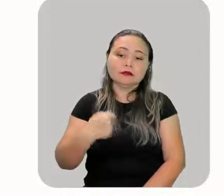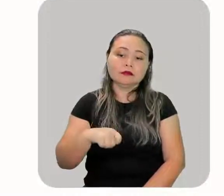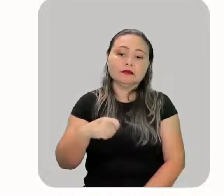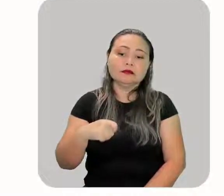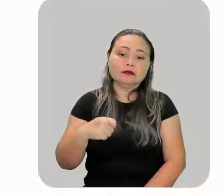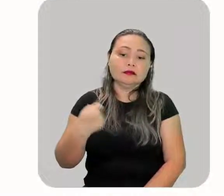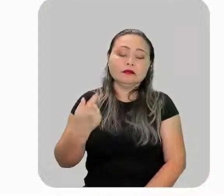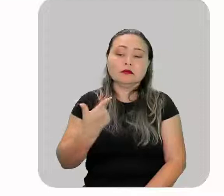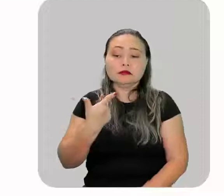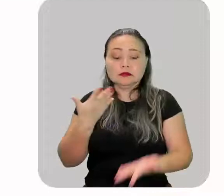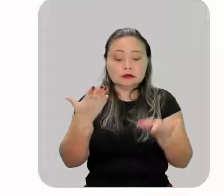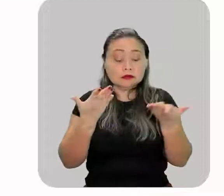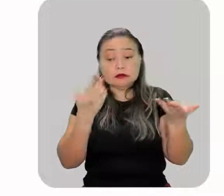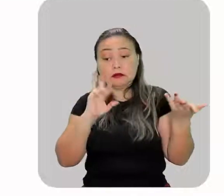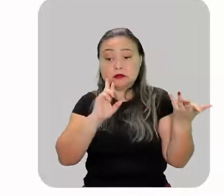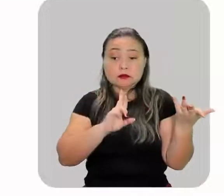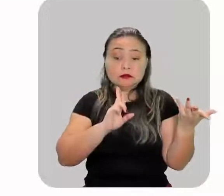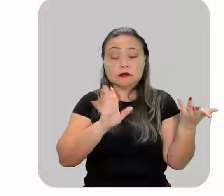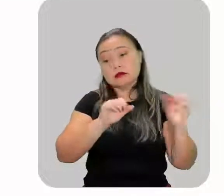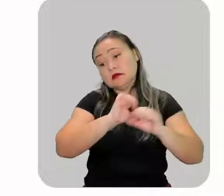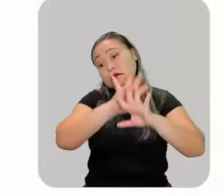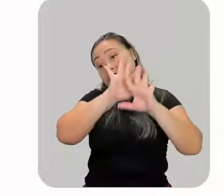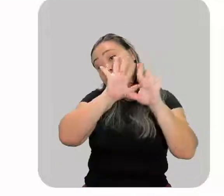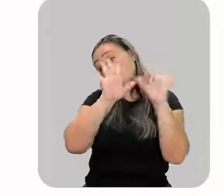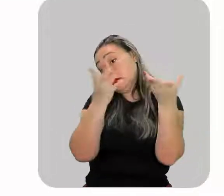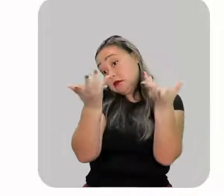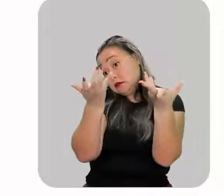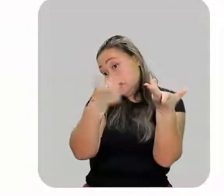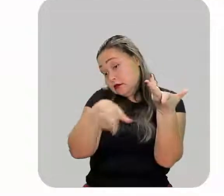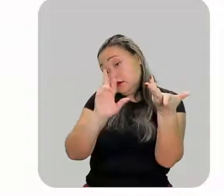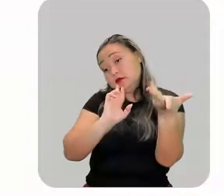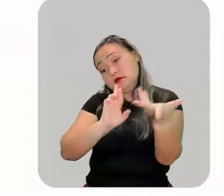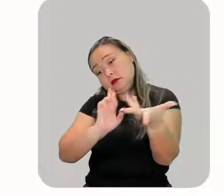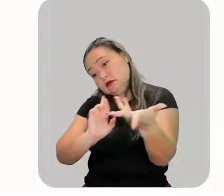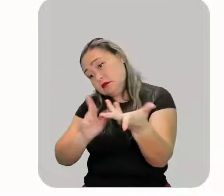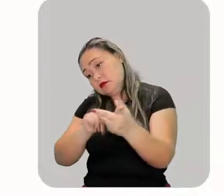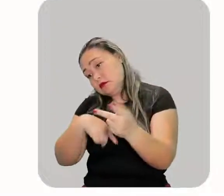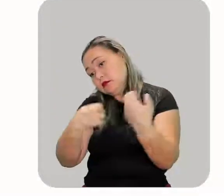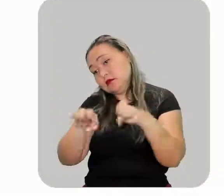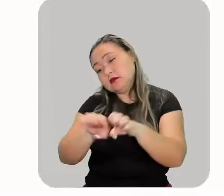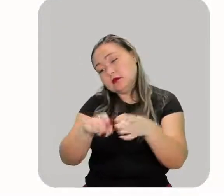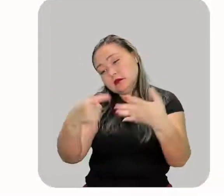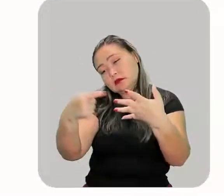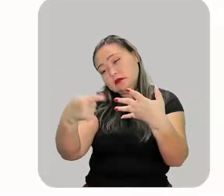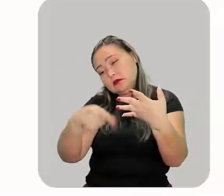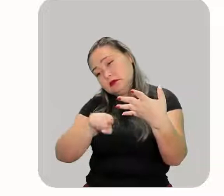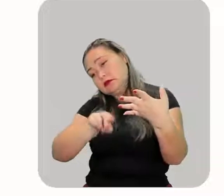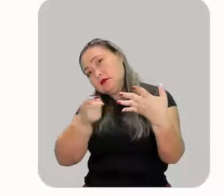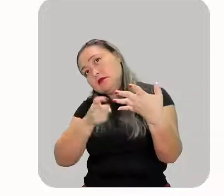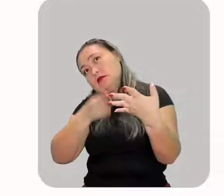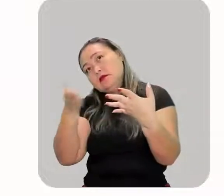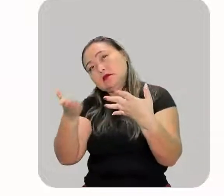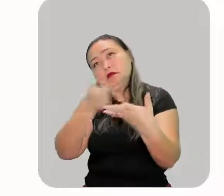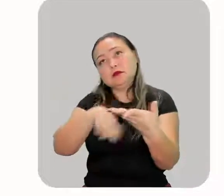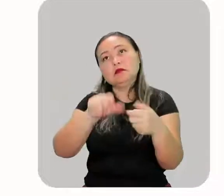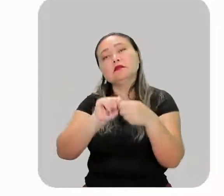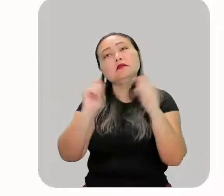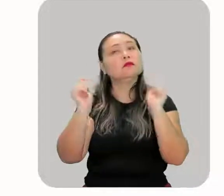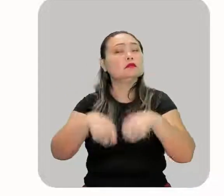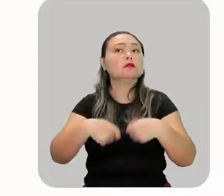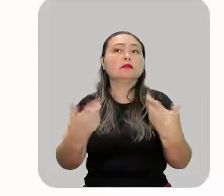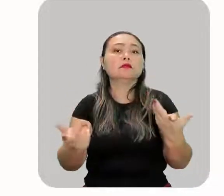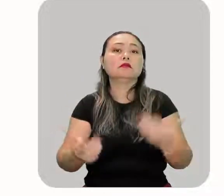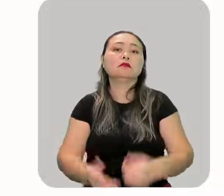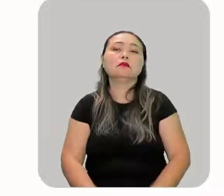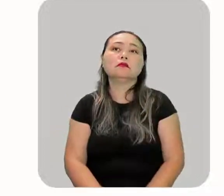muitas manobras de solução. É claro que aqueles que querem sair resolvendo a equação, passa o que tem x para um lado, o que não tem para o outro, pode